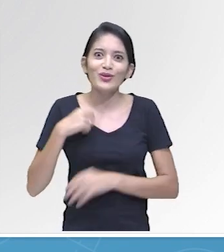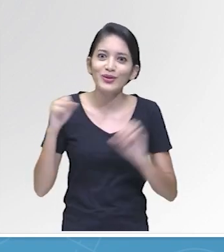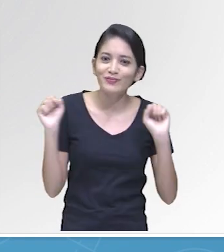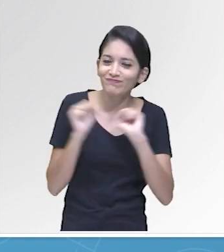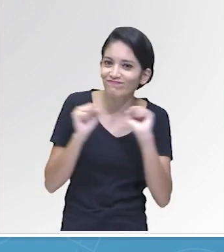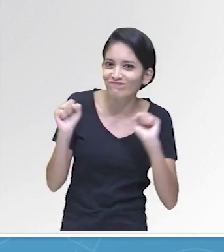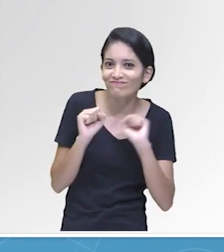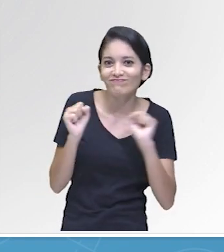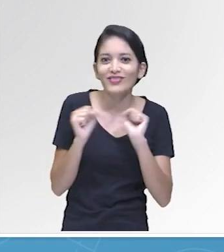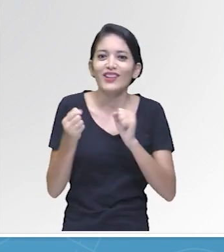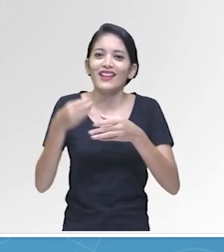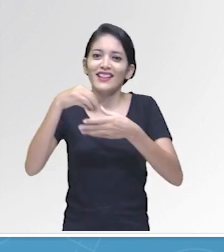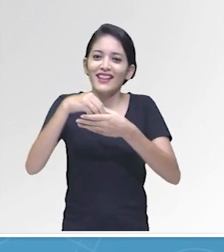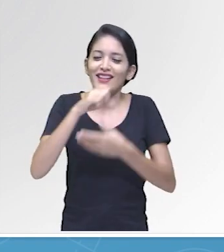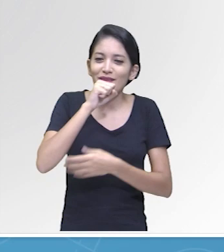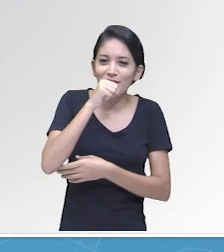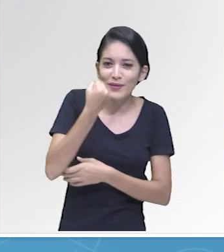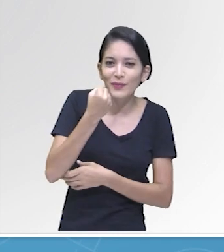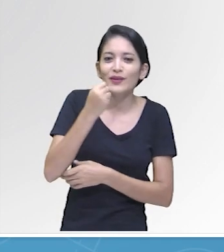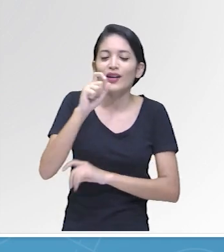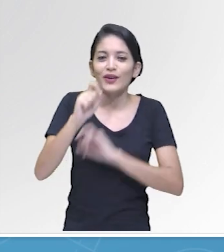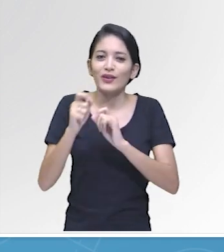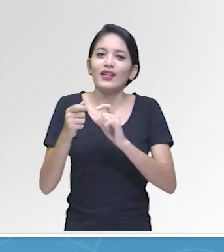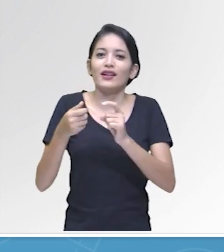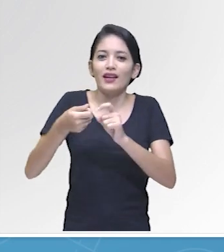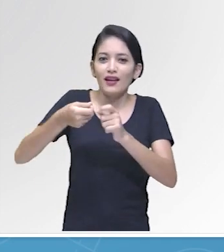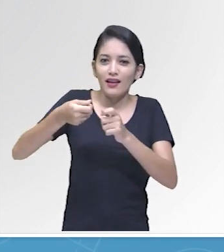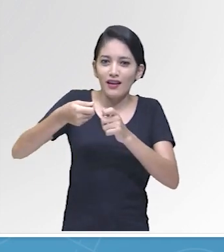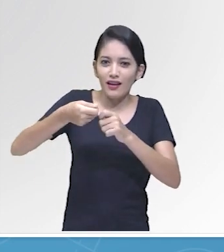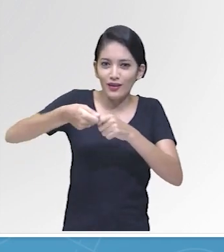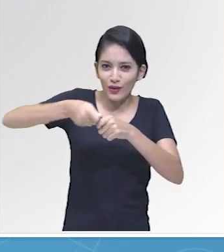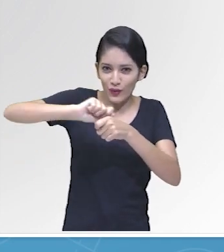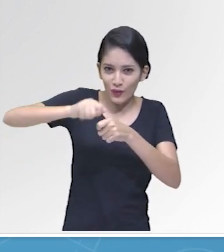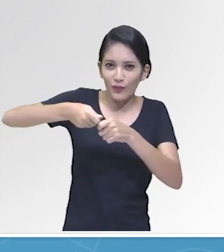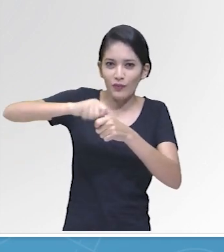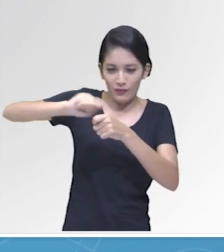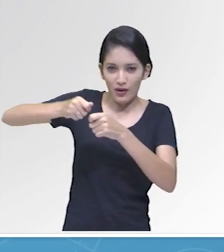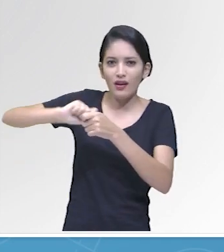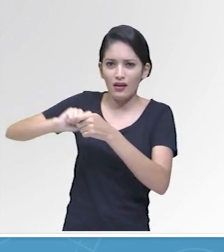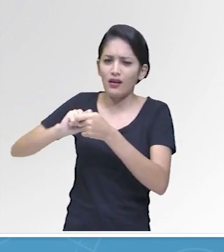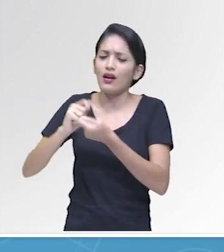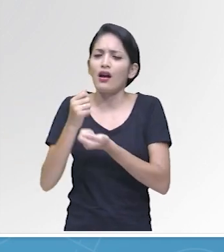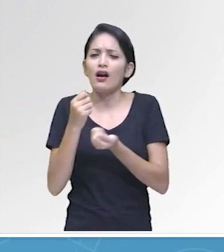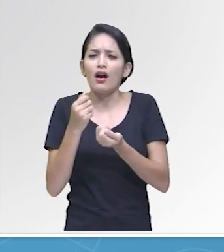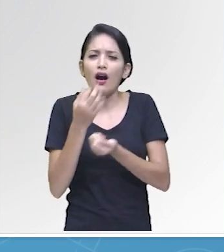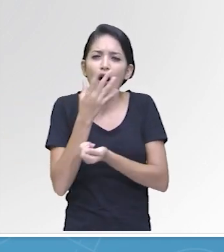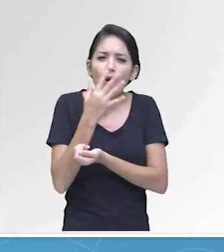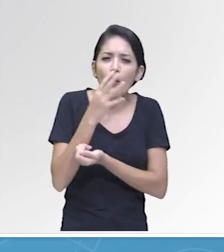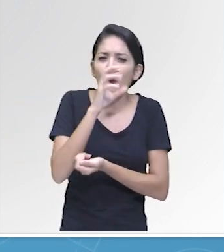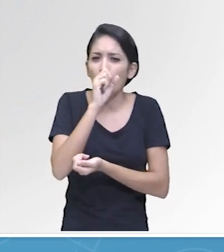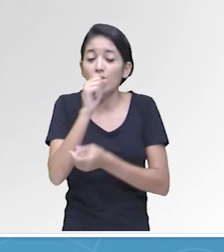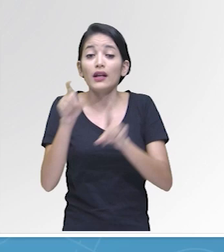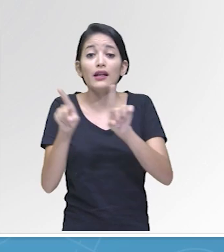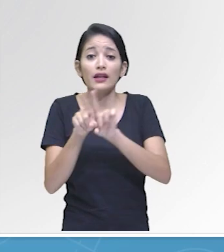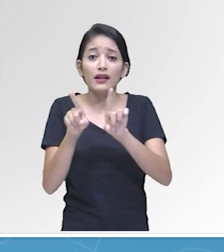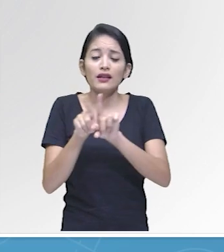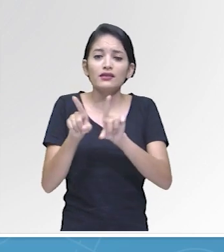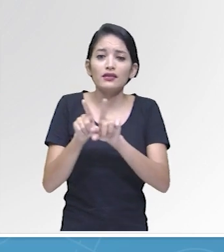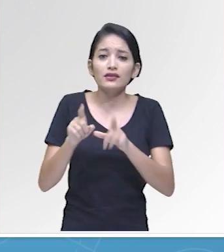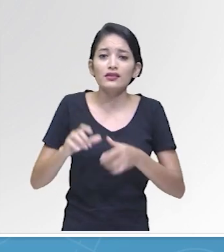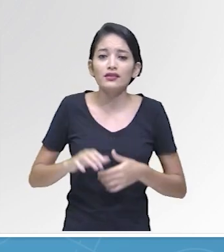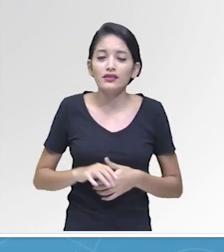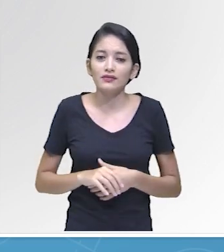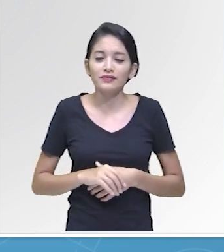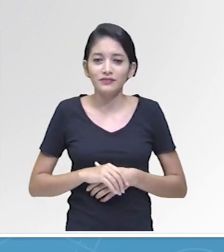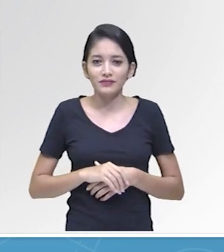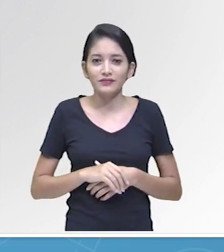no pãozinho, o nosso tucumã, né? Trazendo aí a cor dele aí um amarelo, laranjado, e a cenoura também, que tem aí essa cor